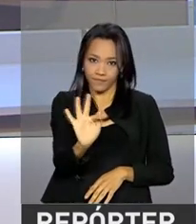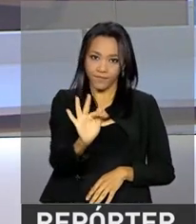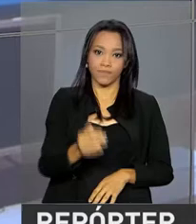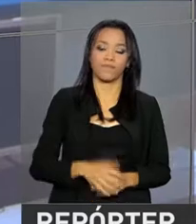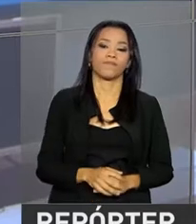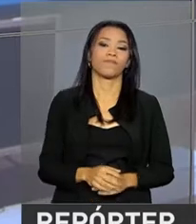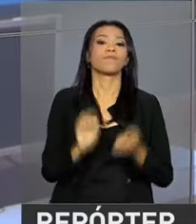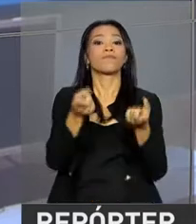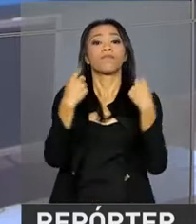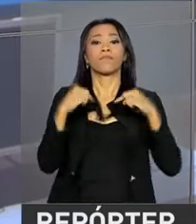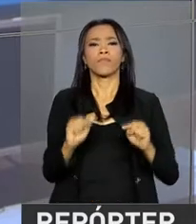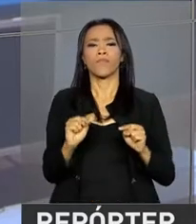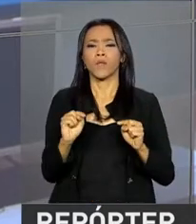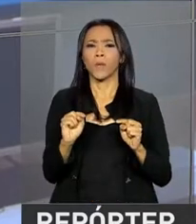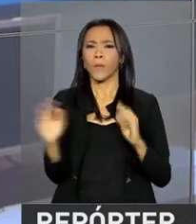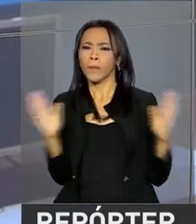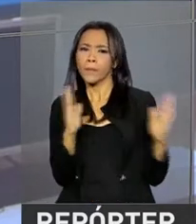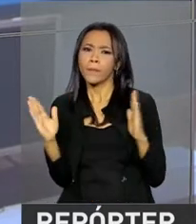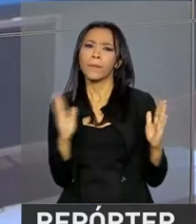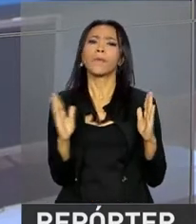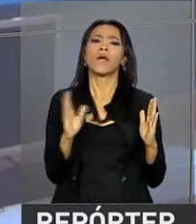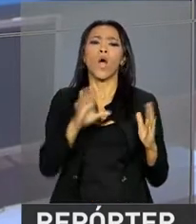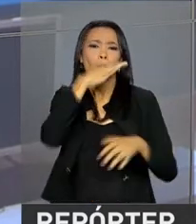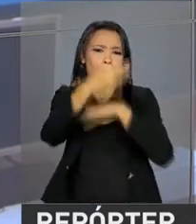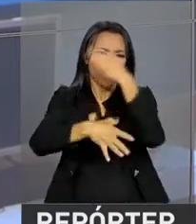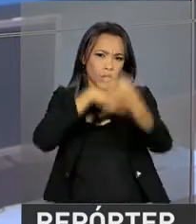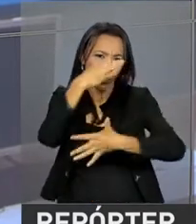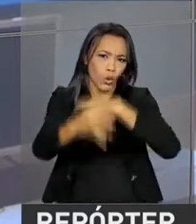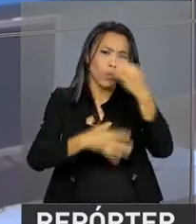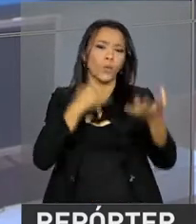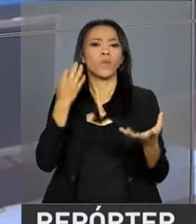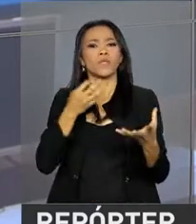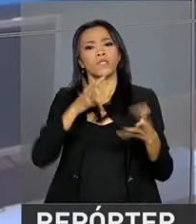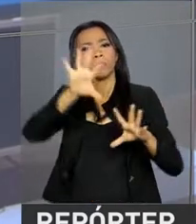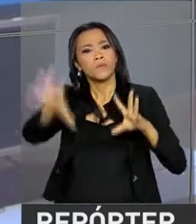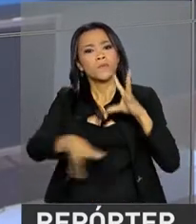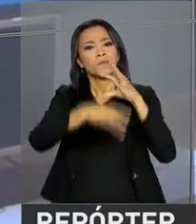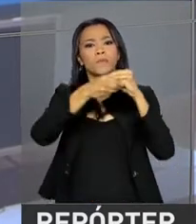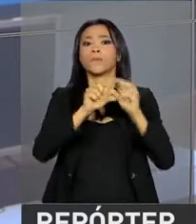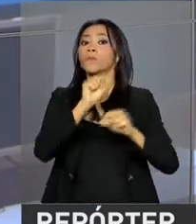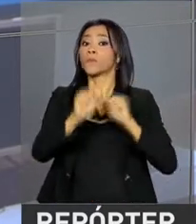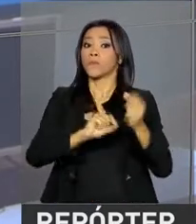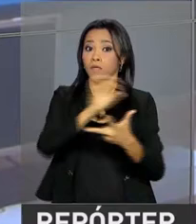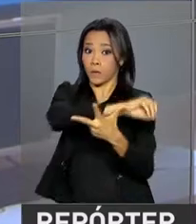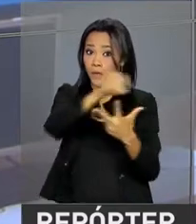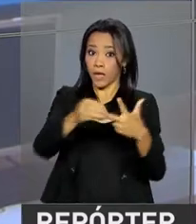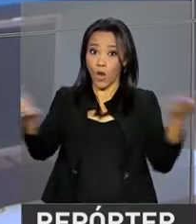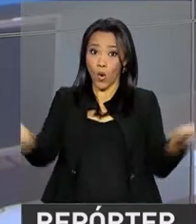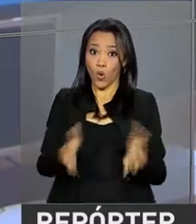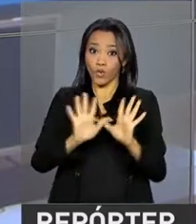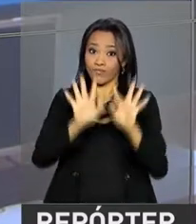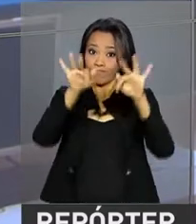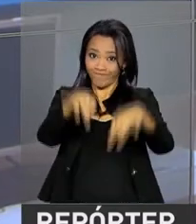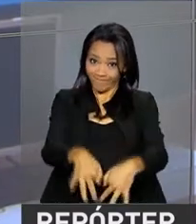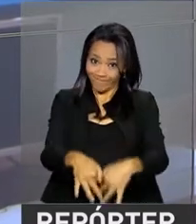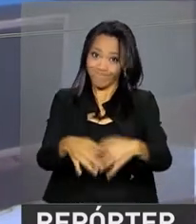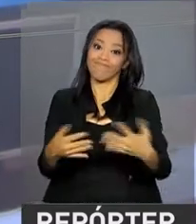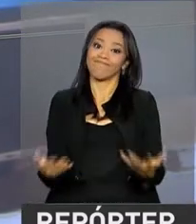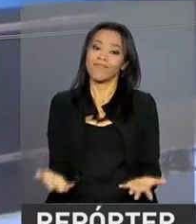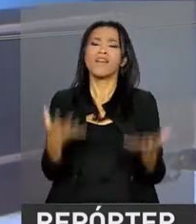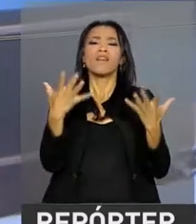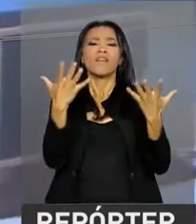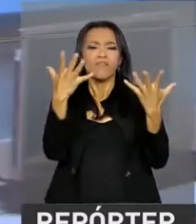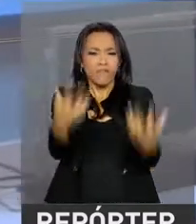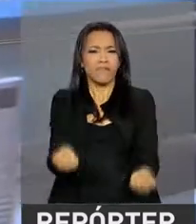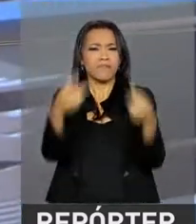fevereiro. O prazo para enviar sugestões e contribuições para a melhoria do Enem termina hoje. Vamos então saber os